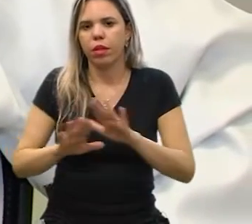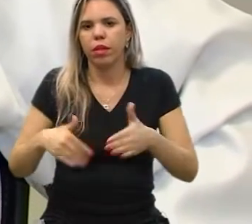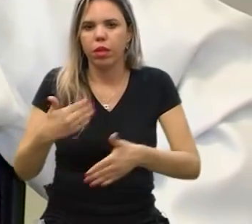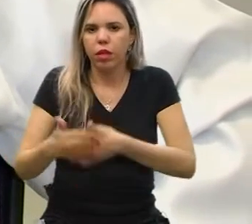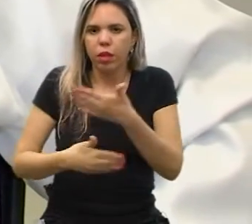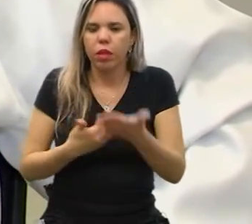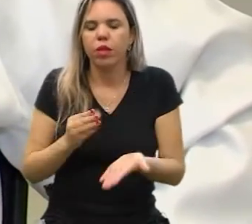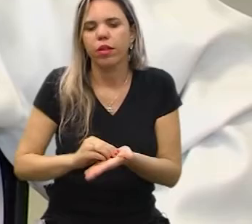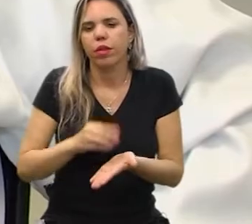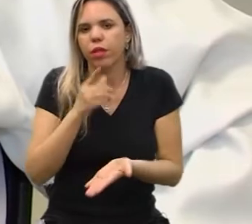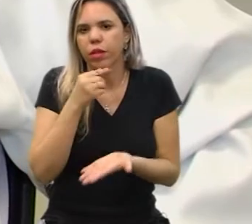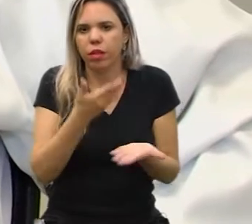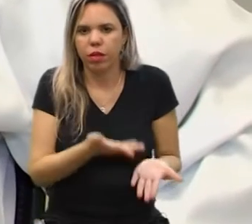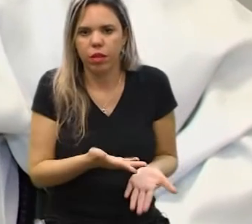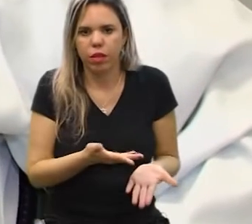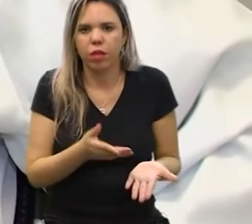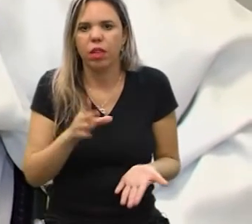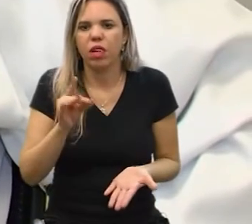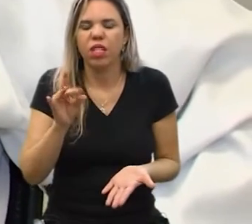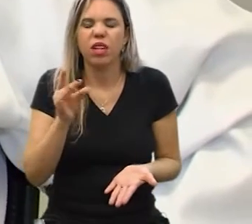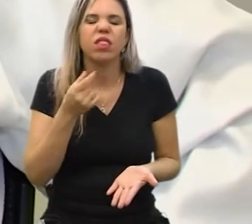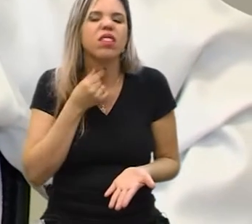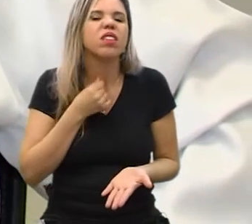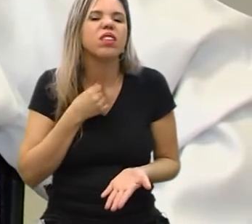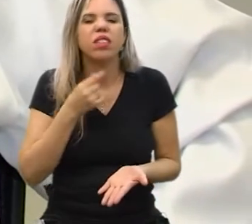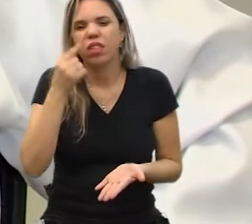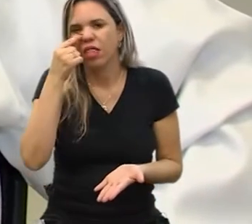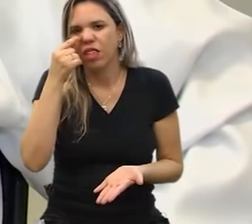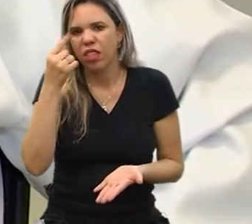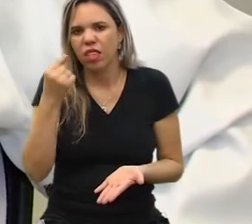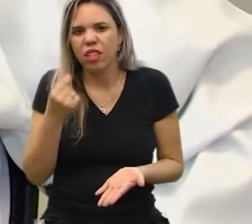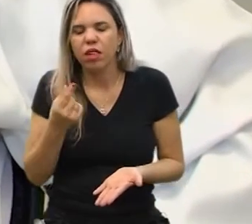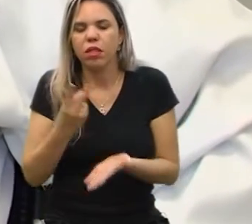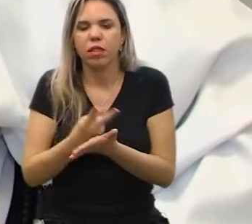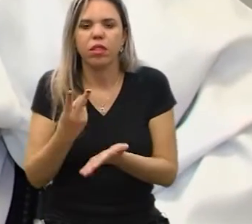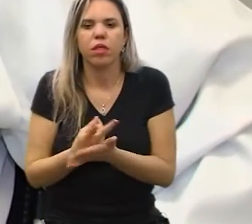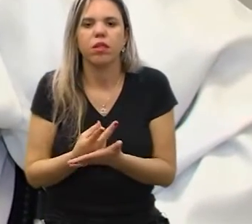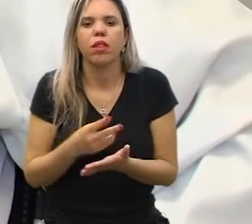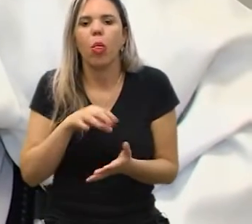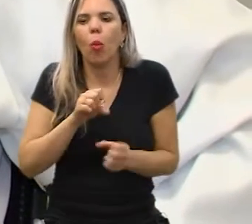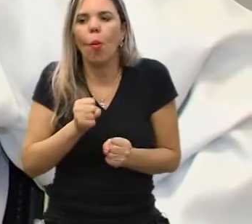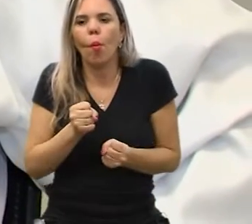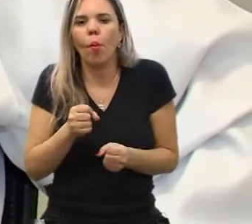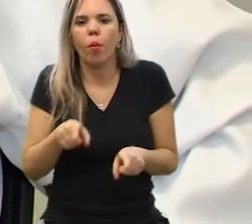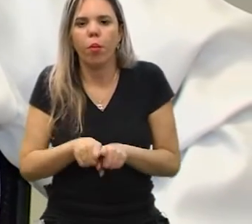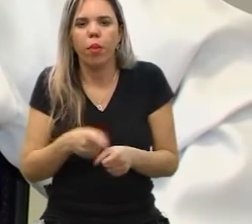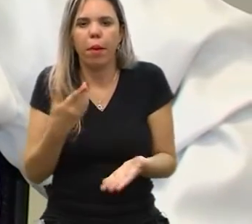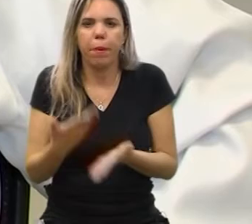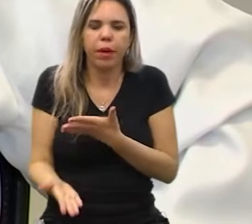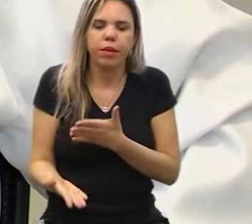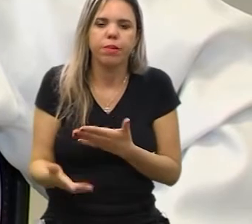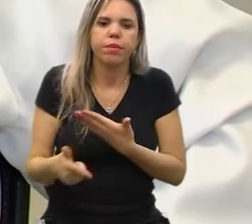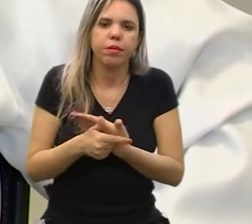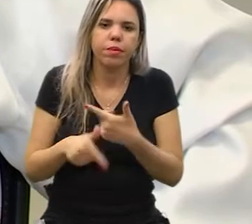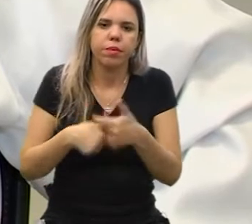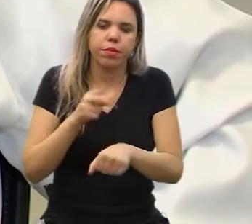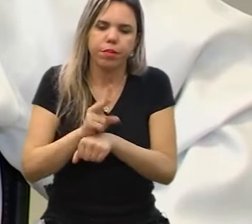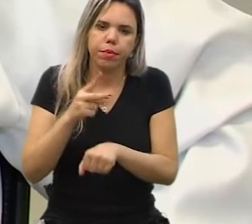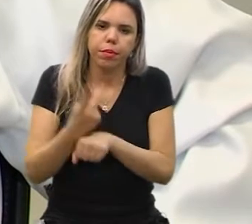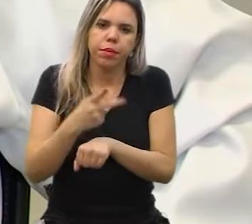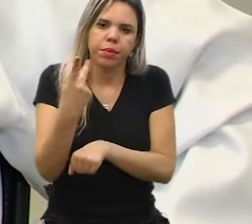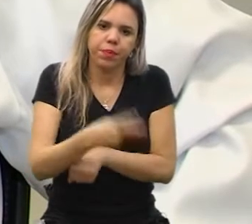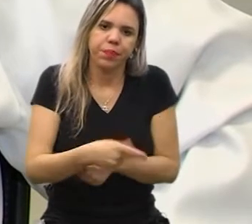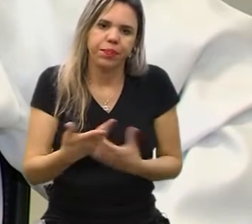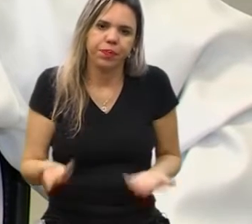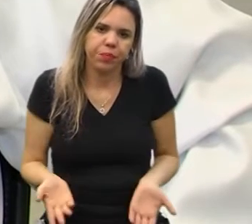uma desidratação das mucosas, com ressecamento das mesmas, fazendo com que elas percam a função protetora